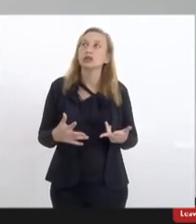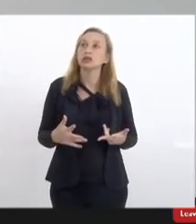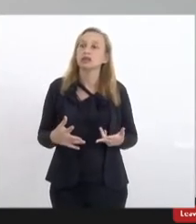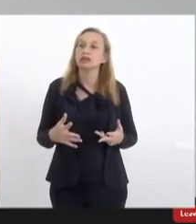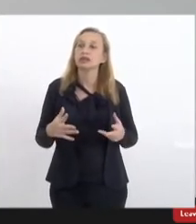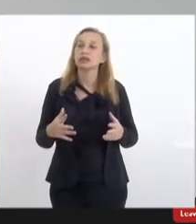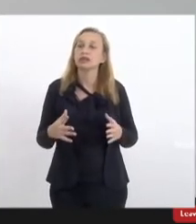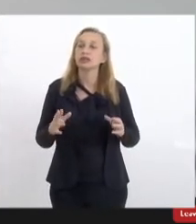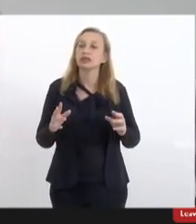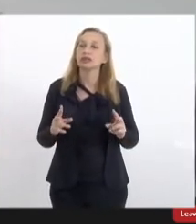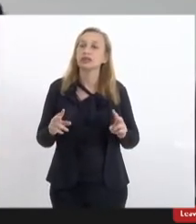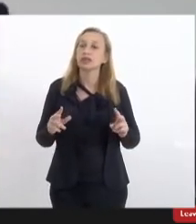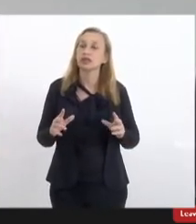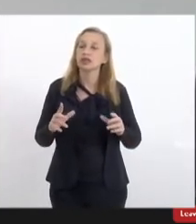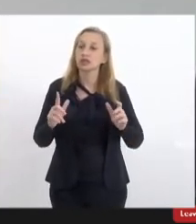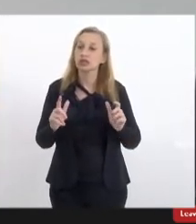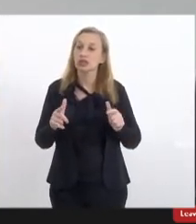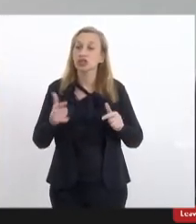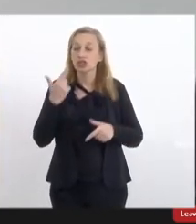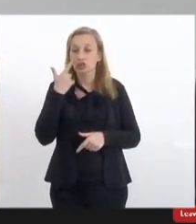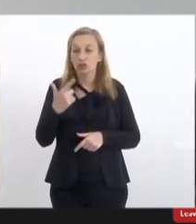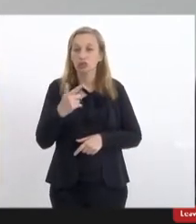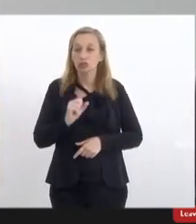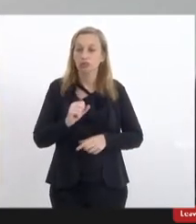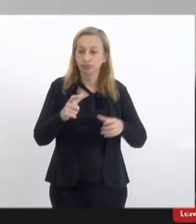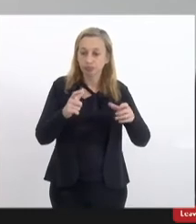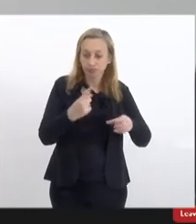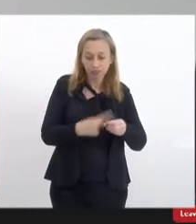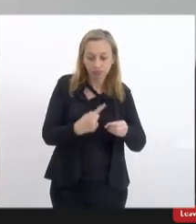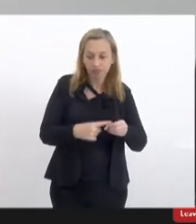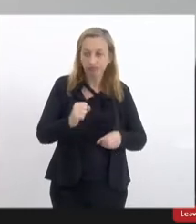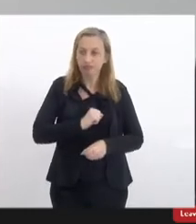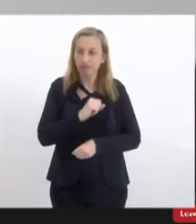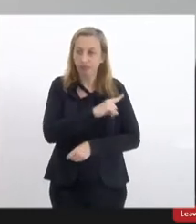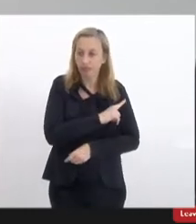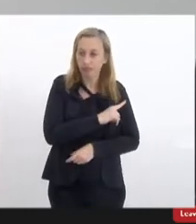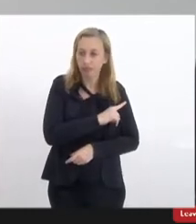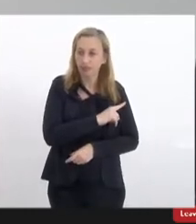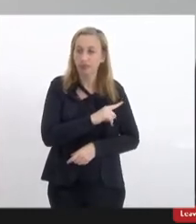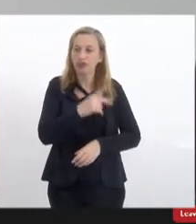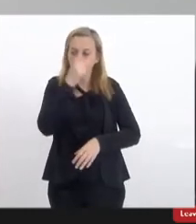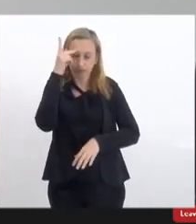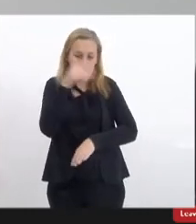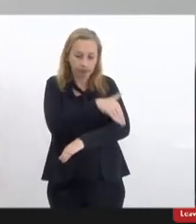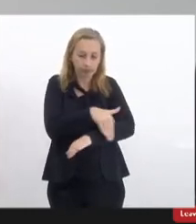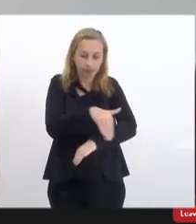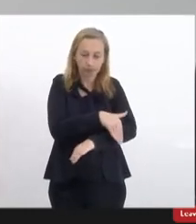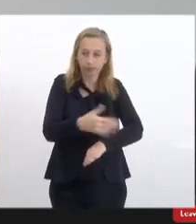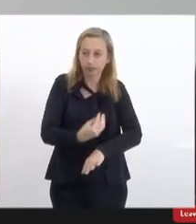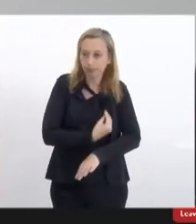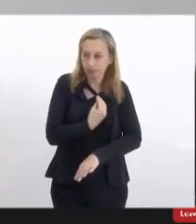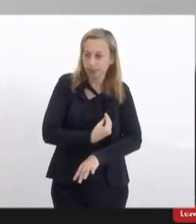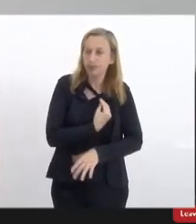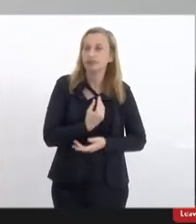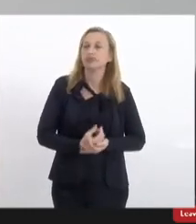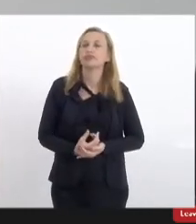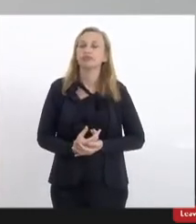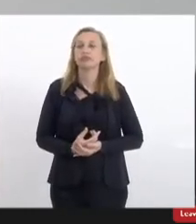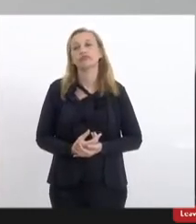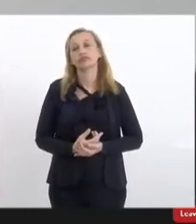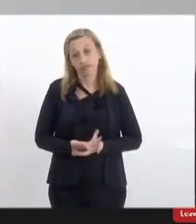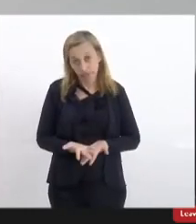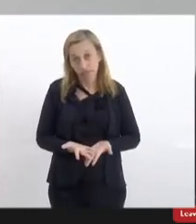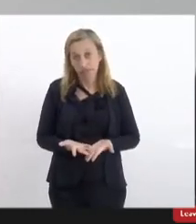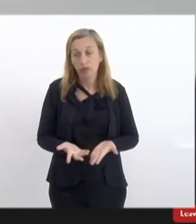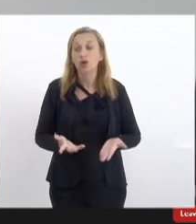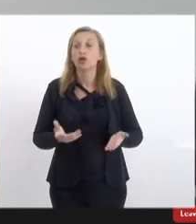desse cenário, a gente assistiu no município de São Gonçalo um aumento da população em situação de rua, que é